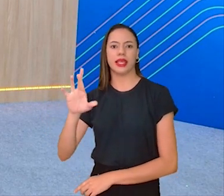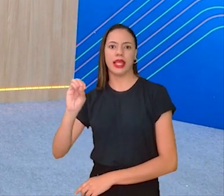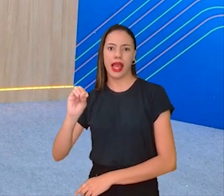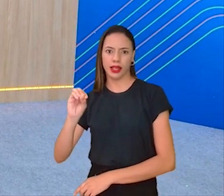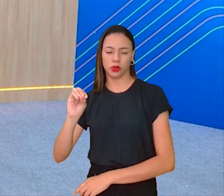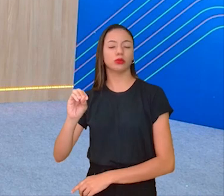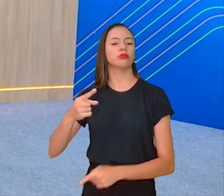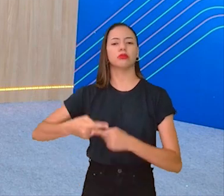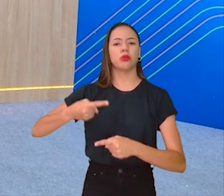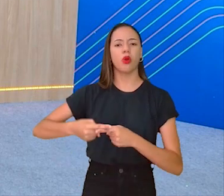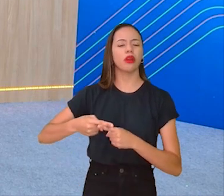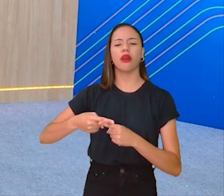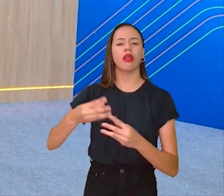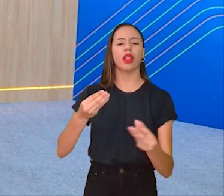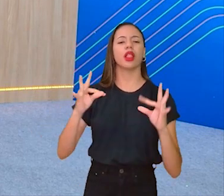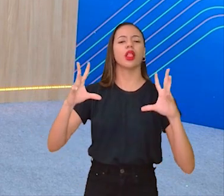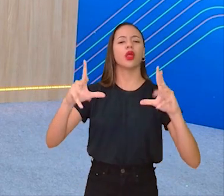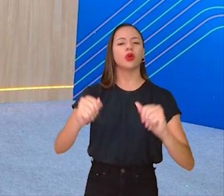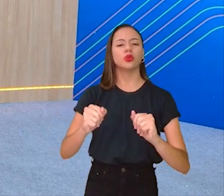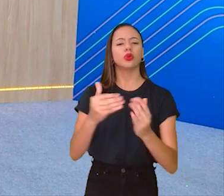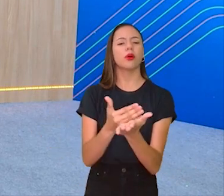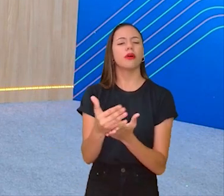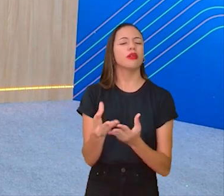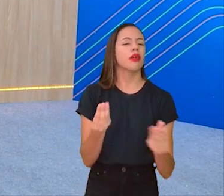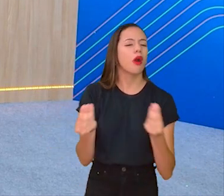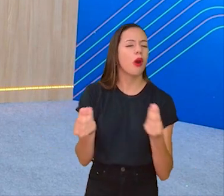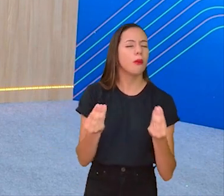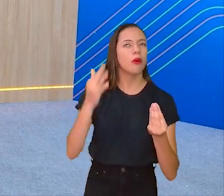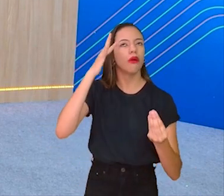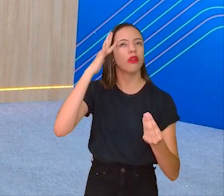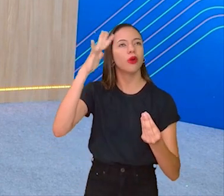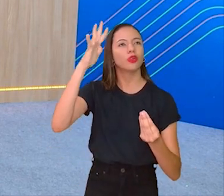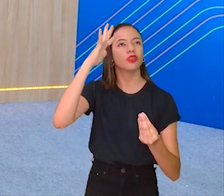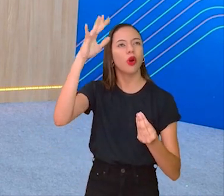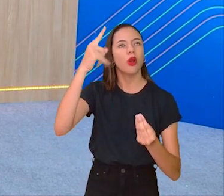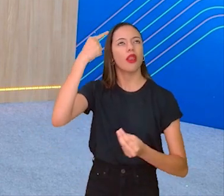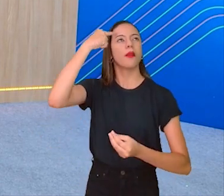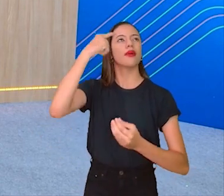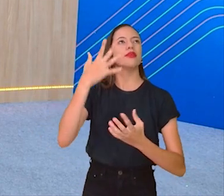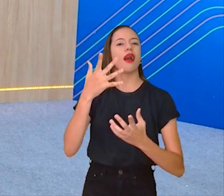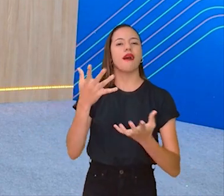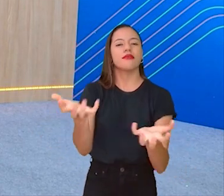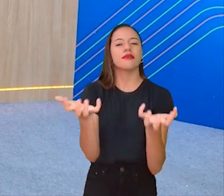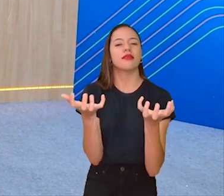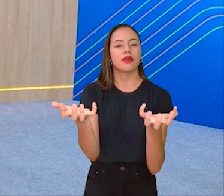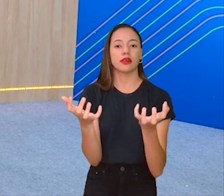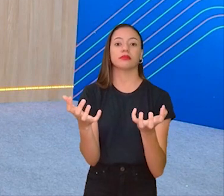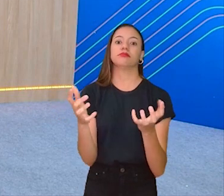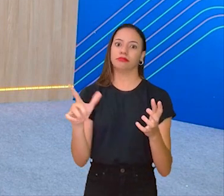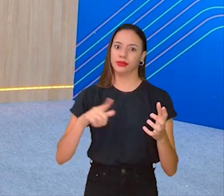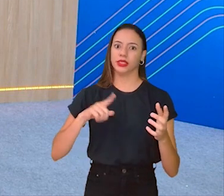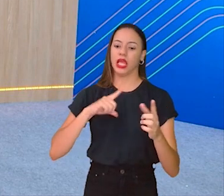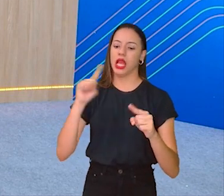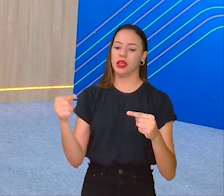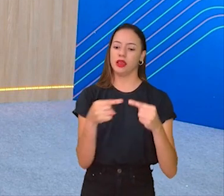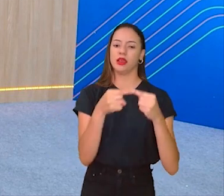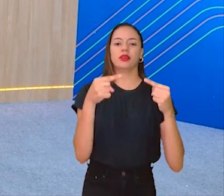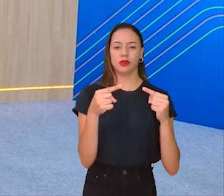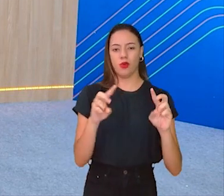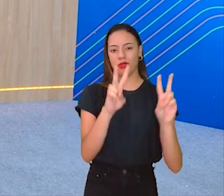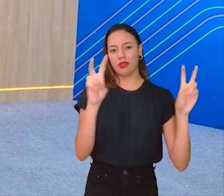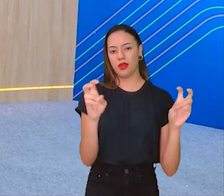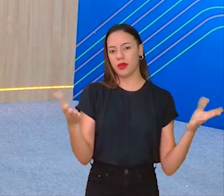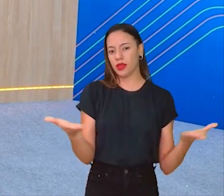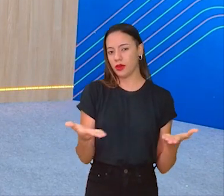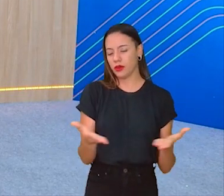tudo se inicia no pensar, no querer. Então, está muito relacionado a isso que a gente vai abordar hoje,